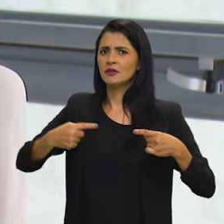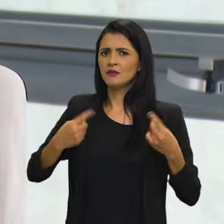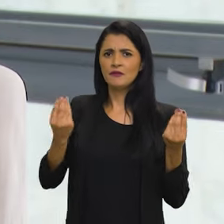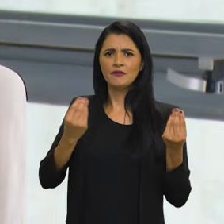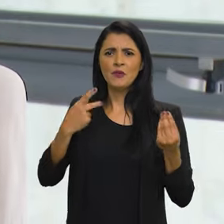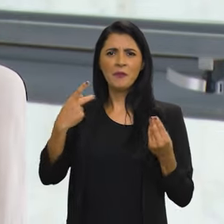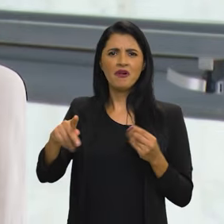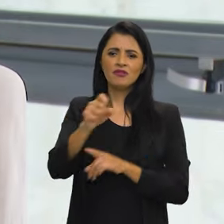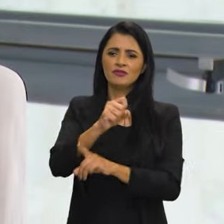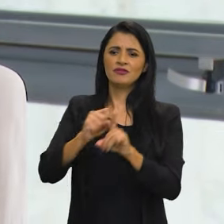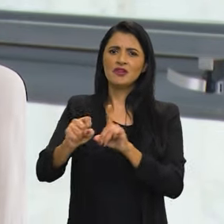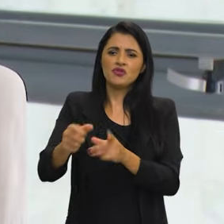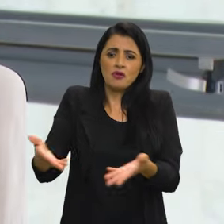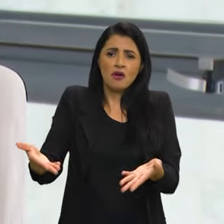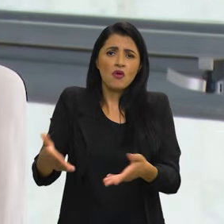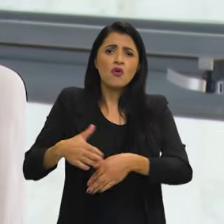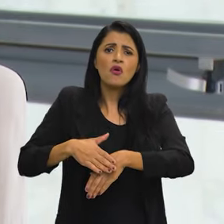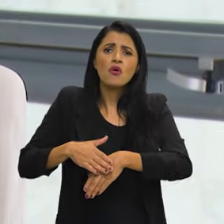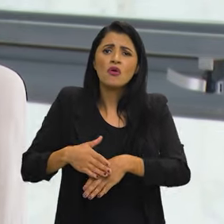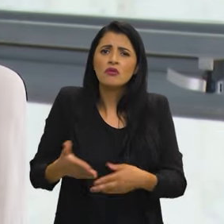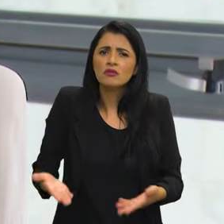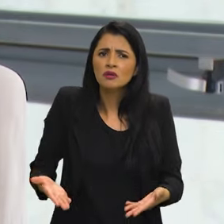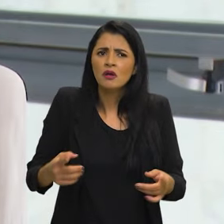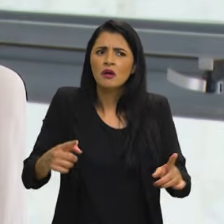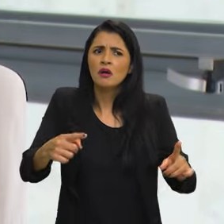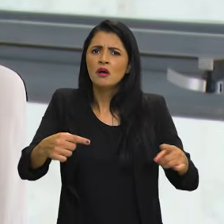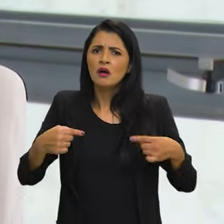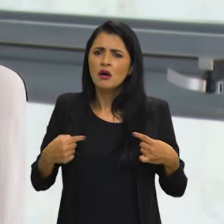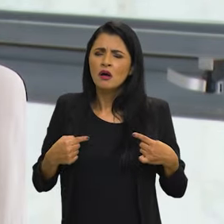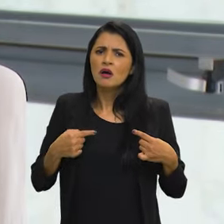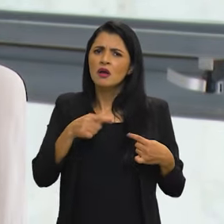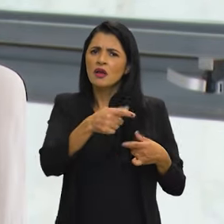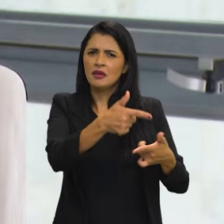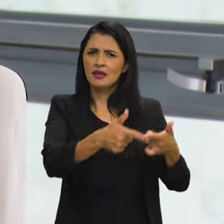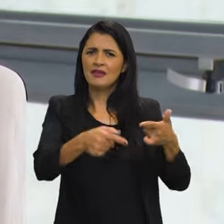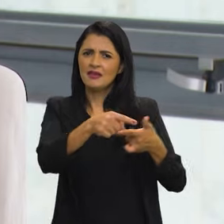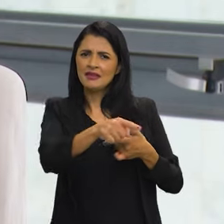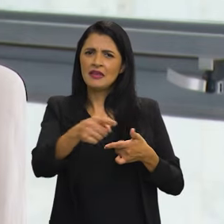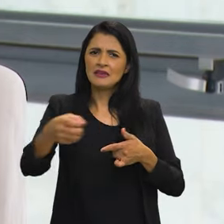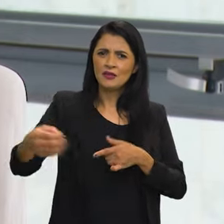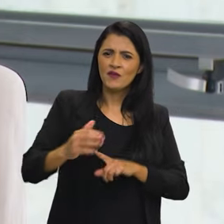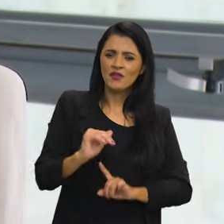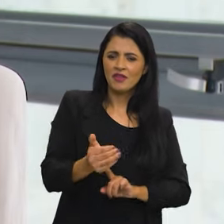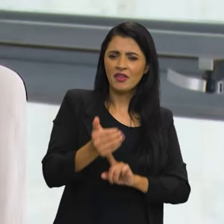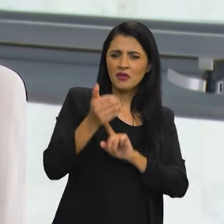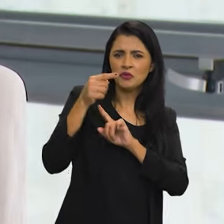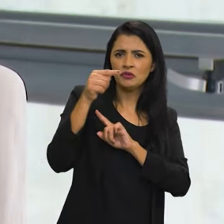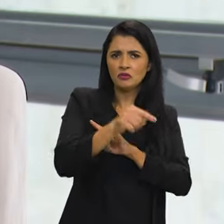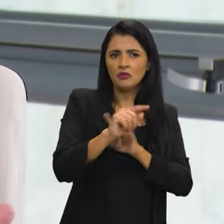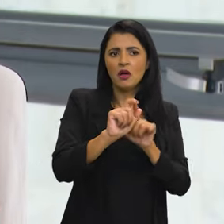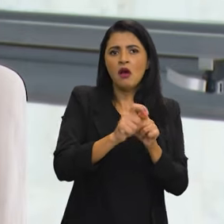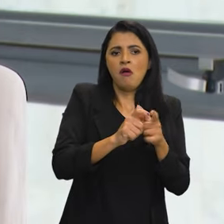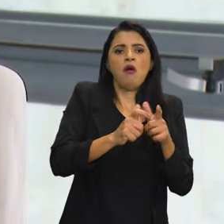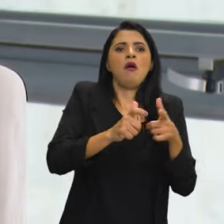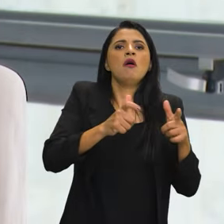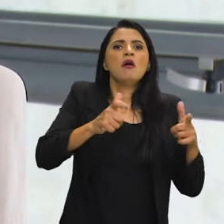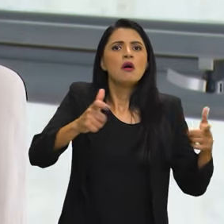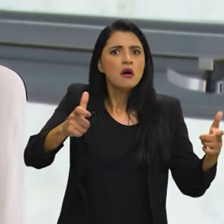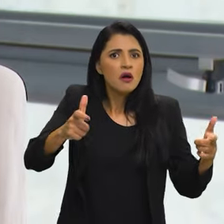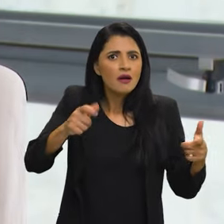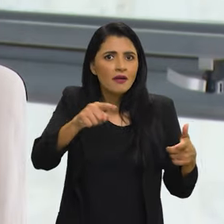desafio para a sociedade moderna é um fenômeno que com as novas tecnologias ele ganhou uma outra